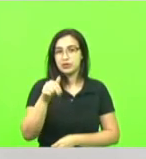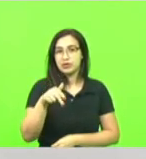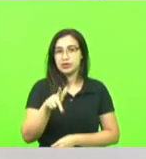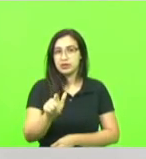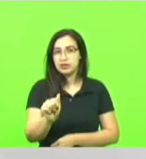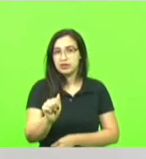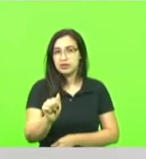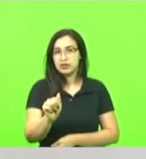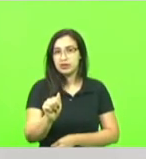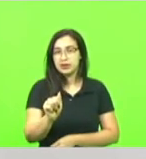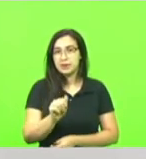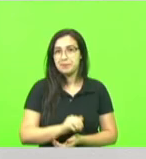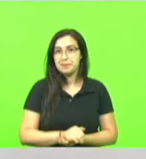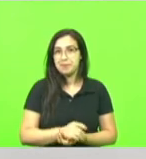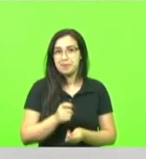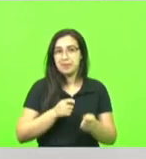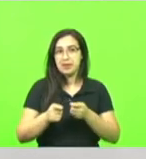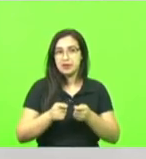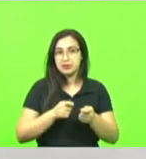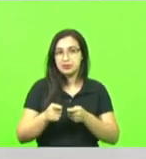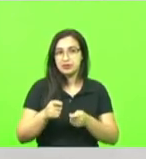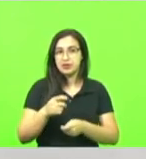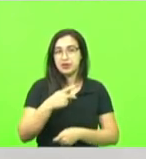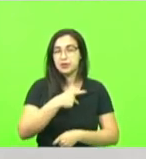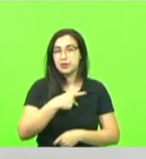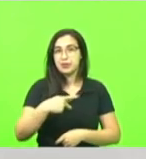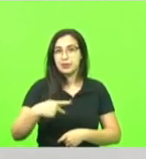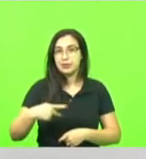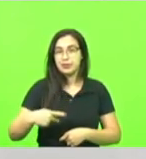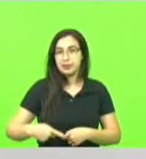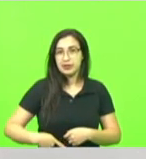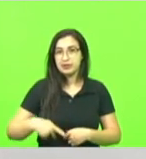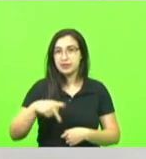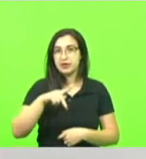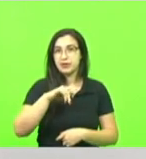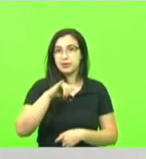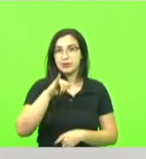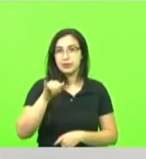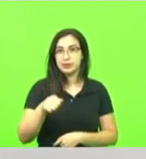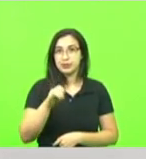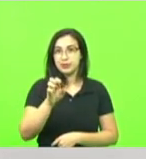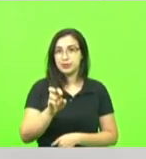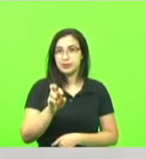é administrado pelo nosso prefeito Gervásio Maciel,